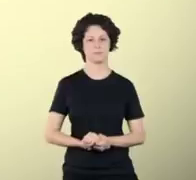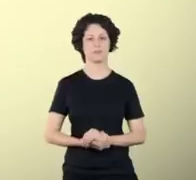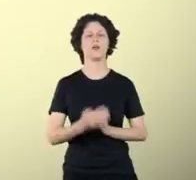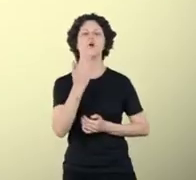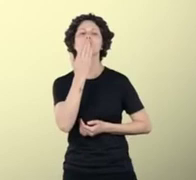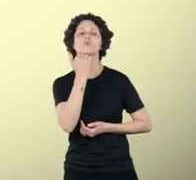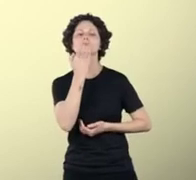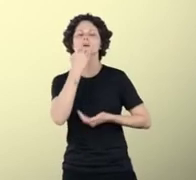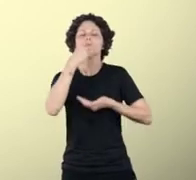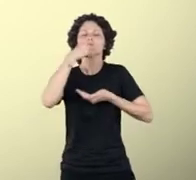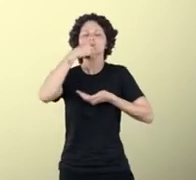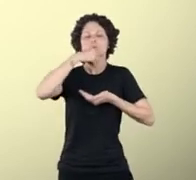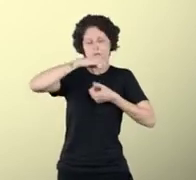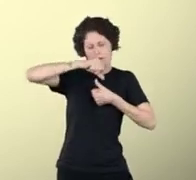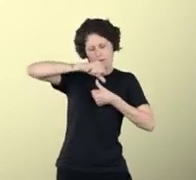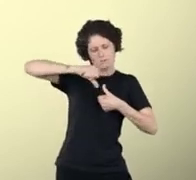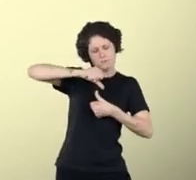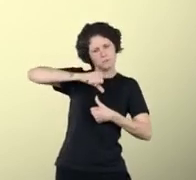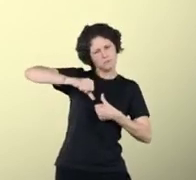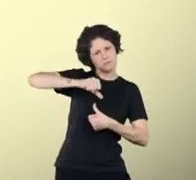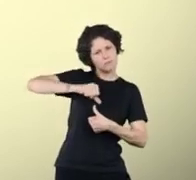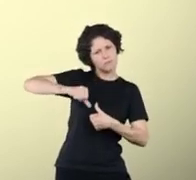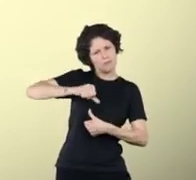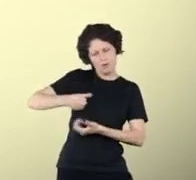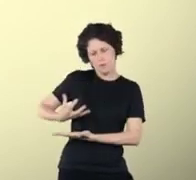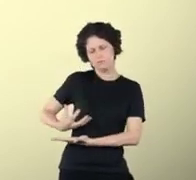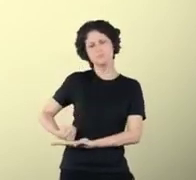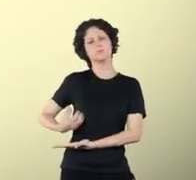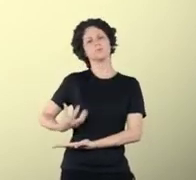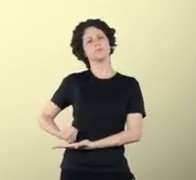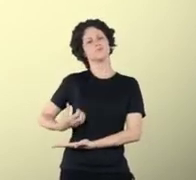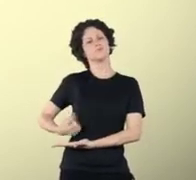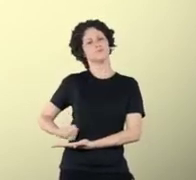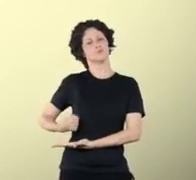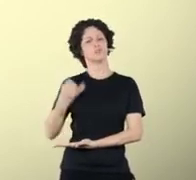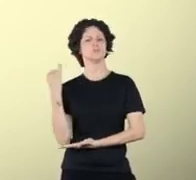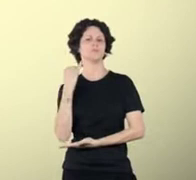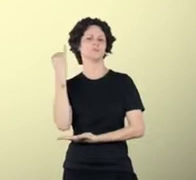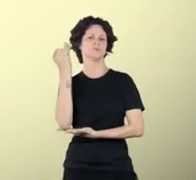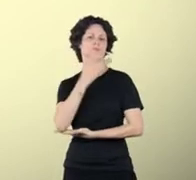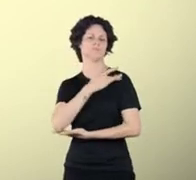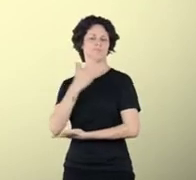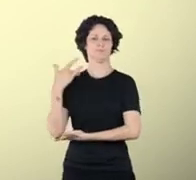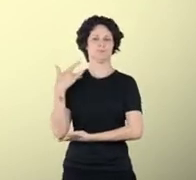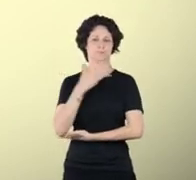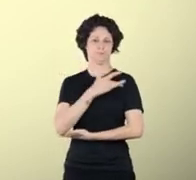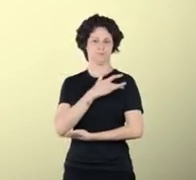O sistema digestório é responsável por transformar o alimento que comemos e absorver os nutrientes em nosso